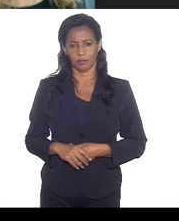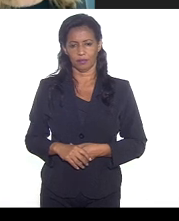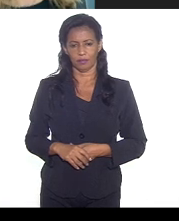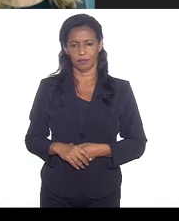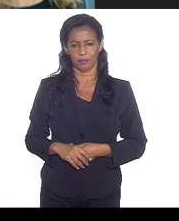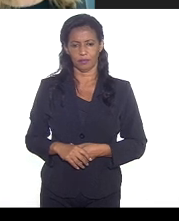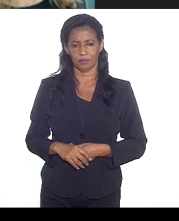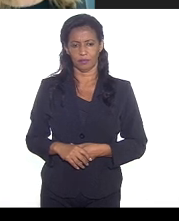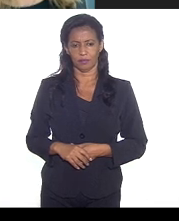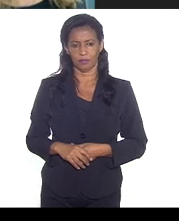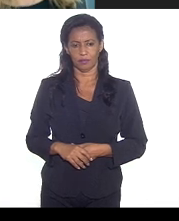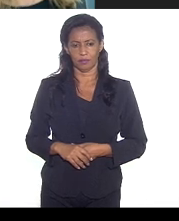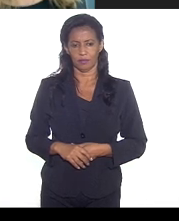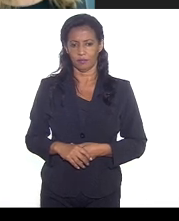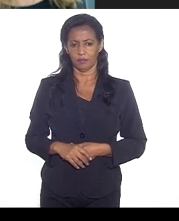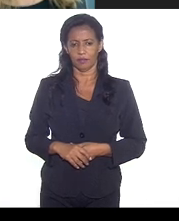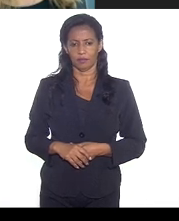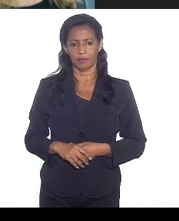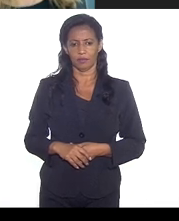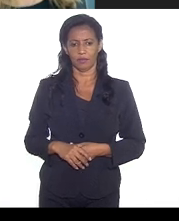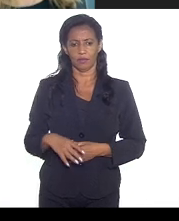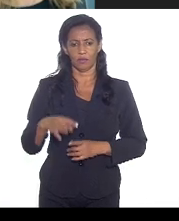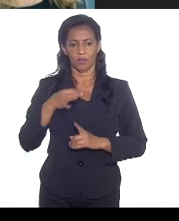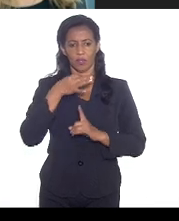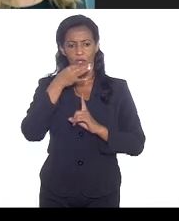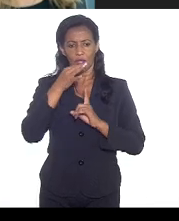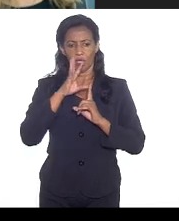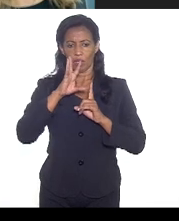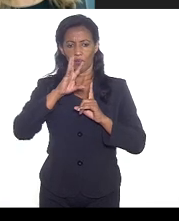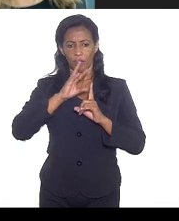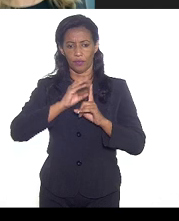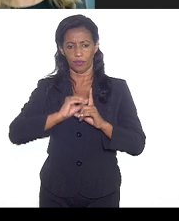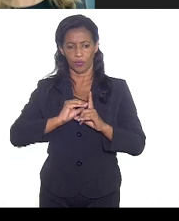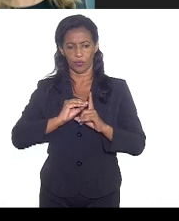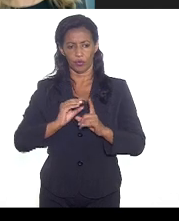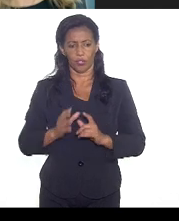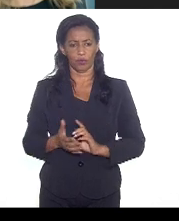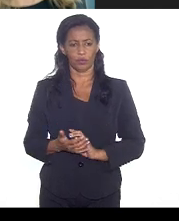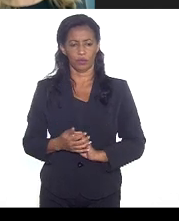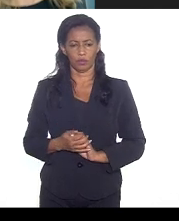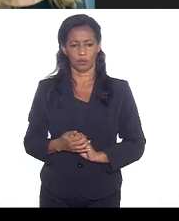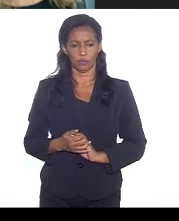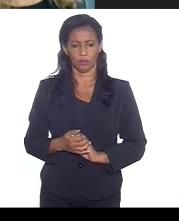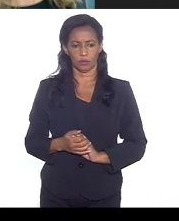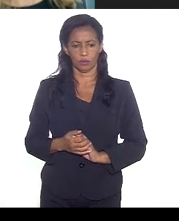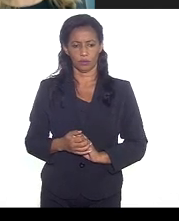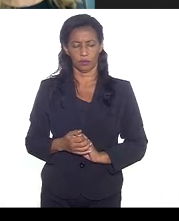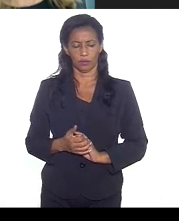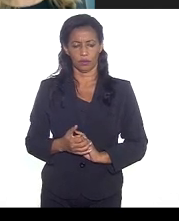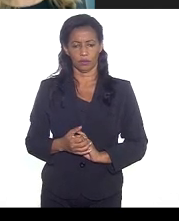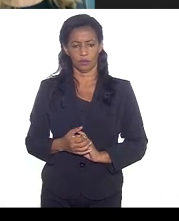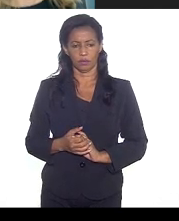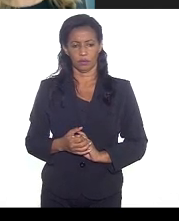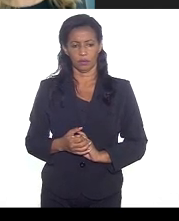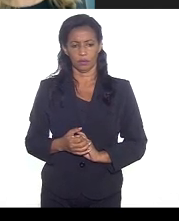Traz o mouse para cá, deputado. Dionísio, meu som está aberto, Dionísio. Não fechou. Pois não? Pode.